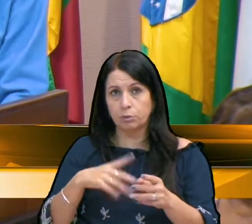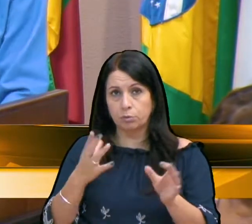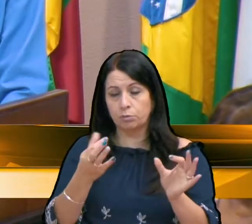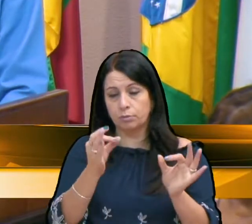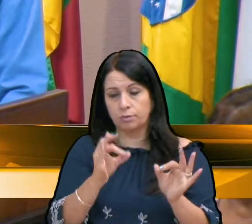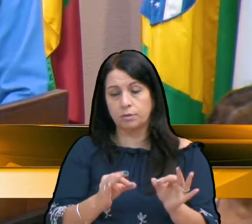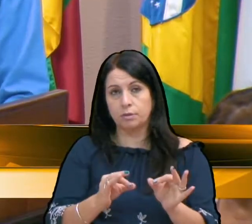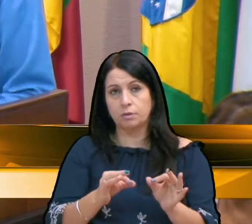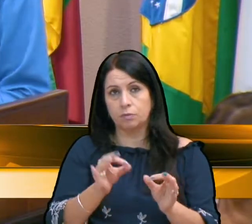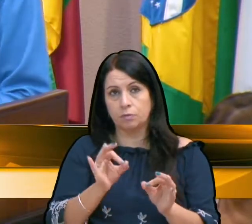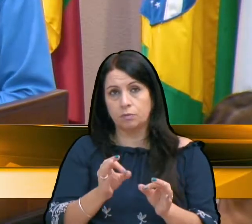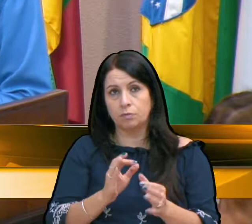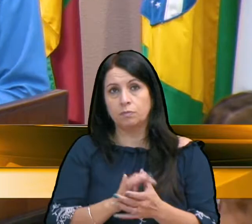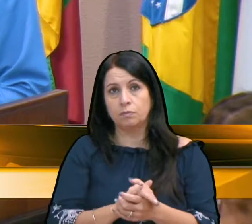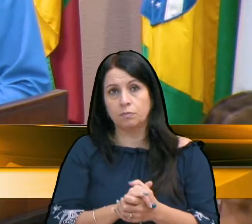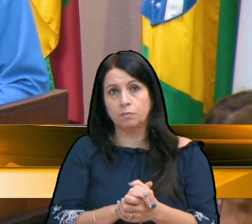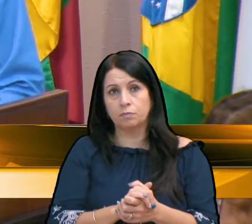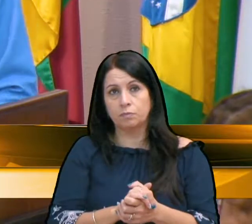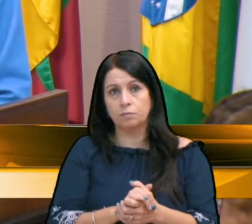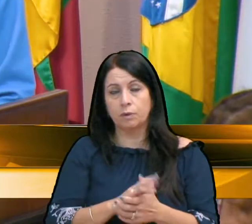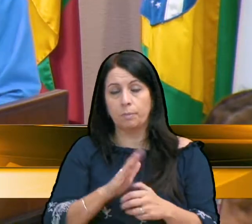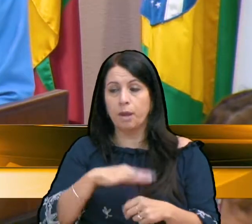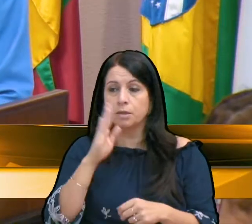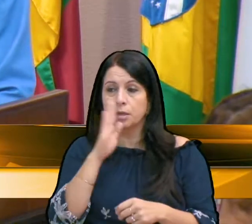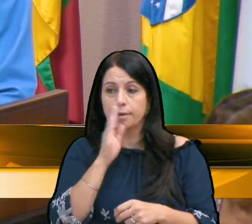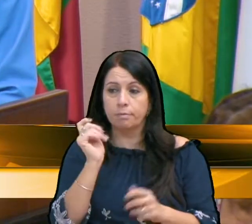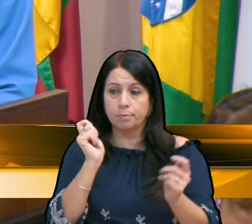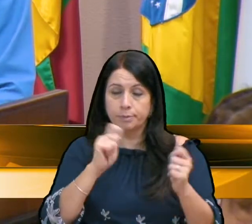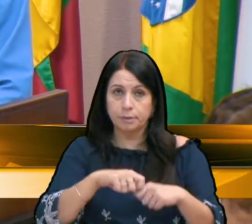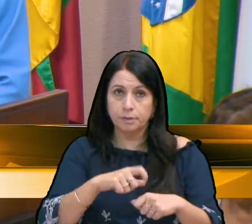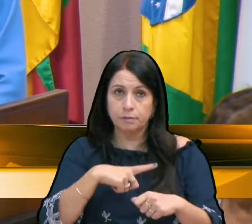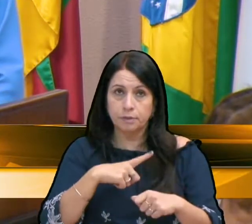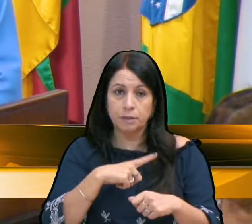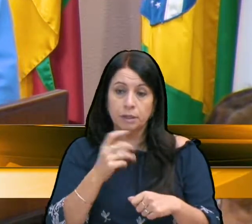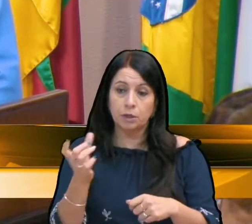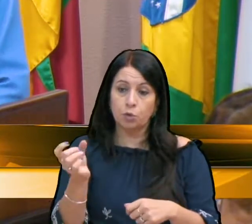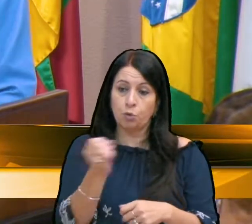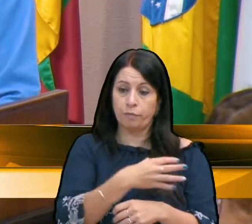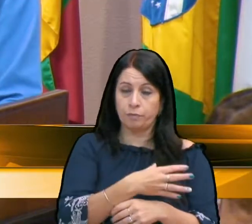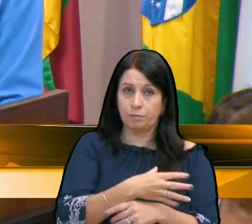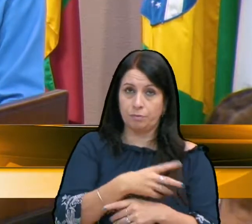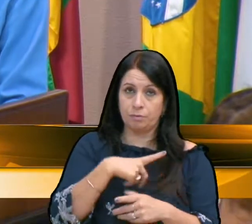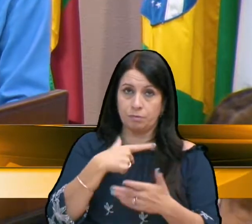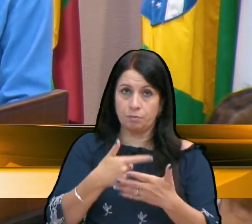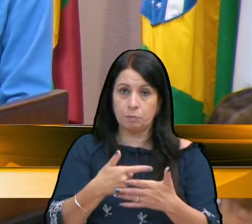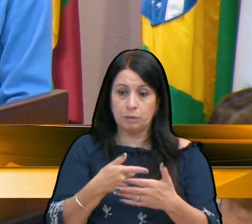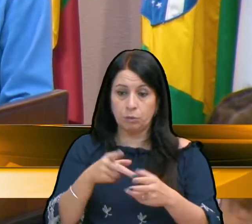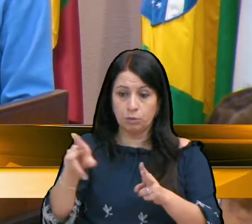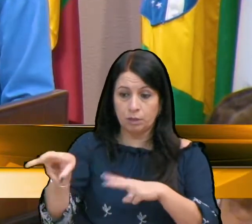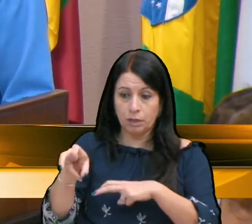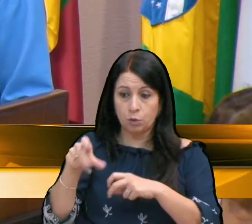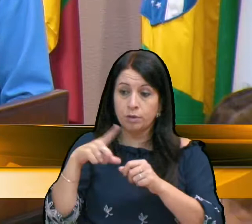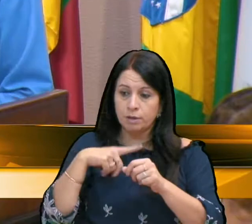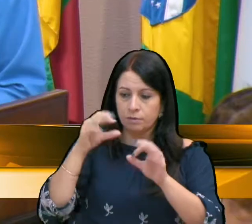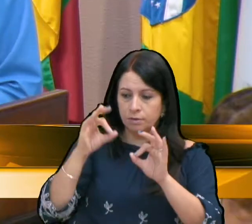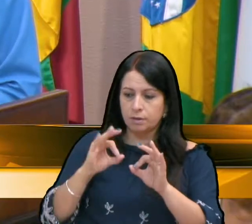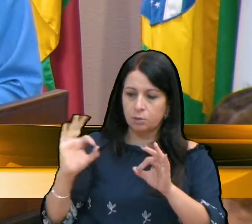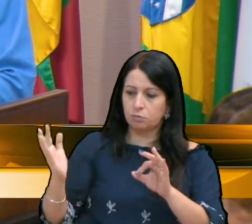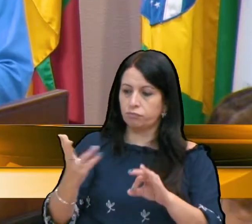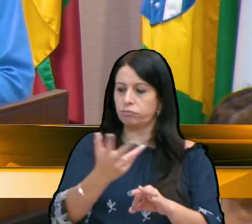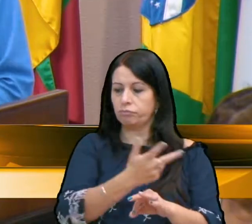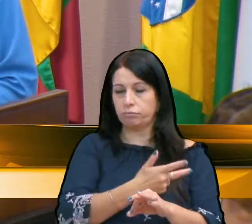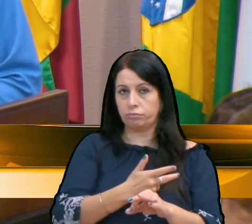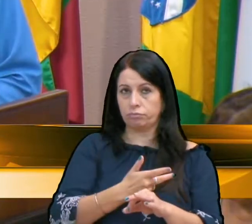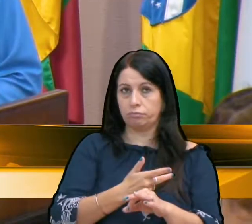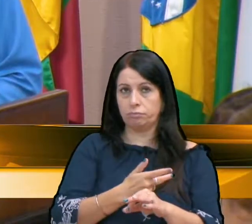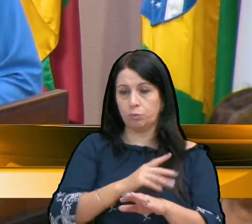certo, com certeza, em breve, teremos novidade para que nosso interior fique contemplado com essa...